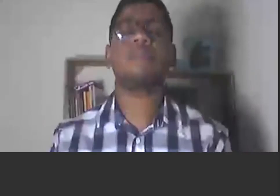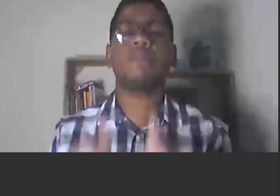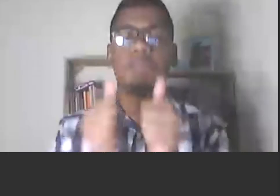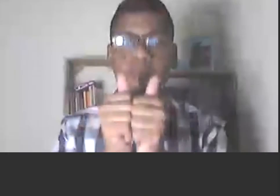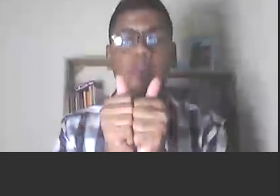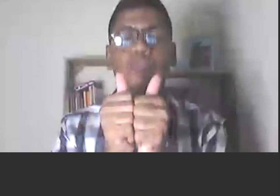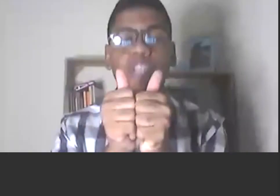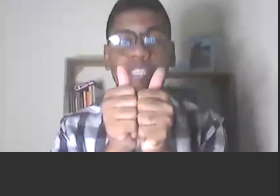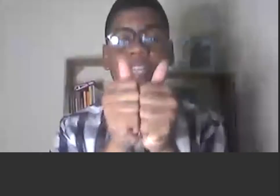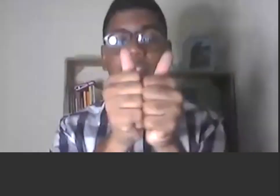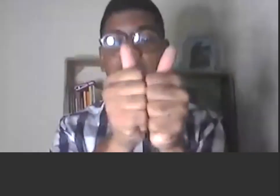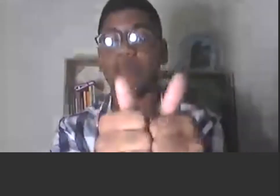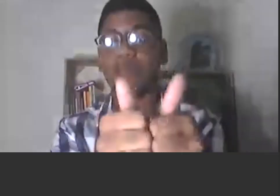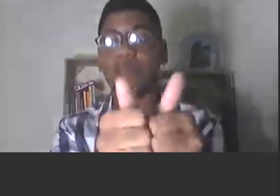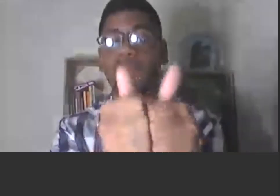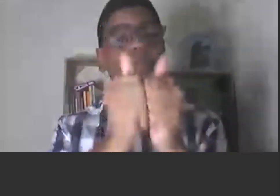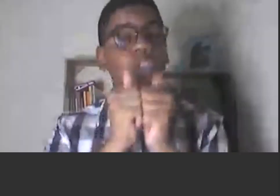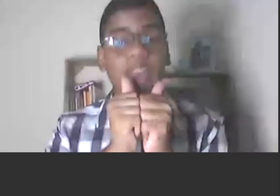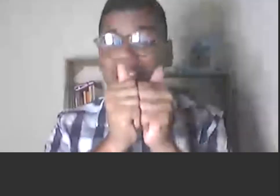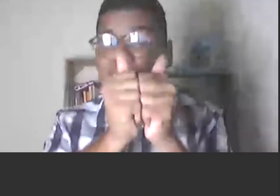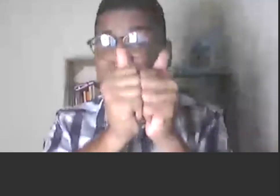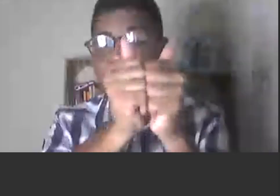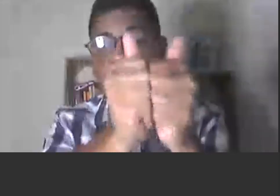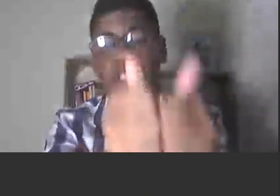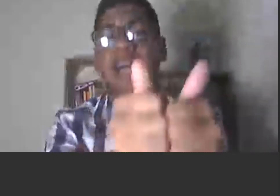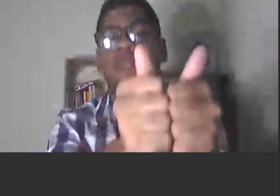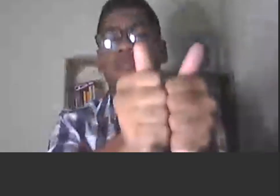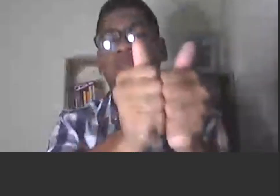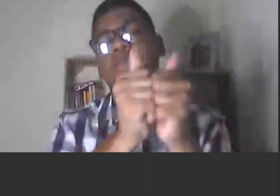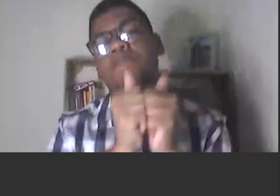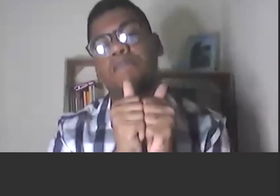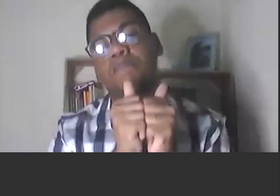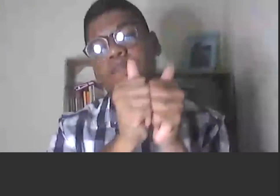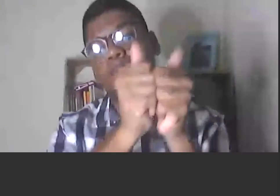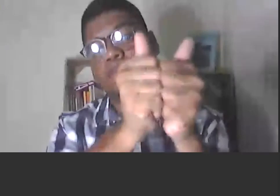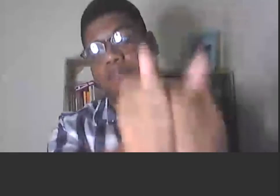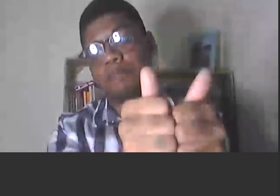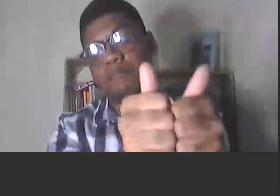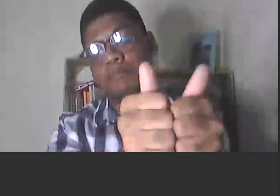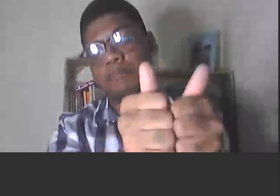hospital. Posso utilizar esse sinal. Somos só eu e Vanessa indo para o estágio.